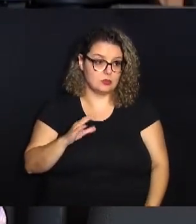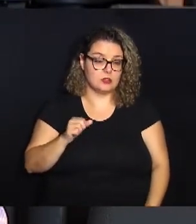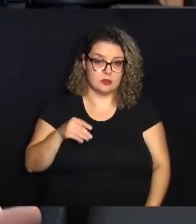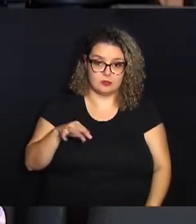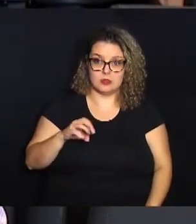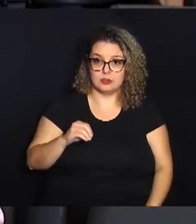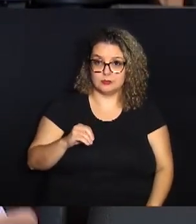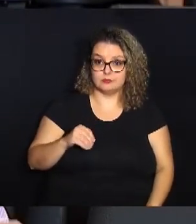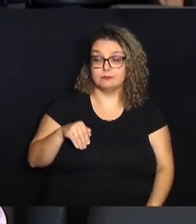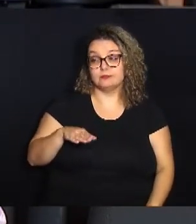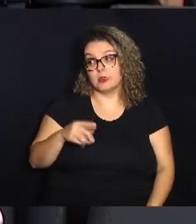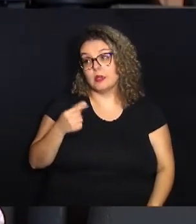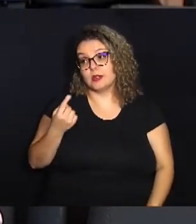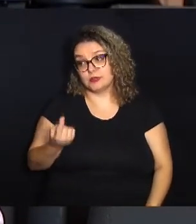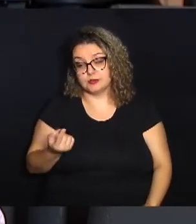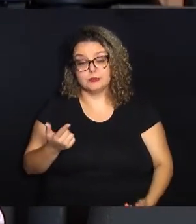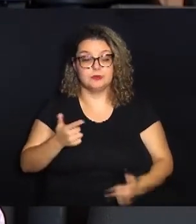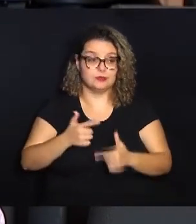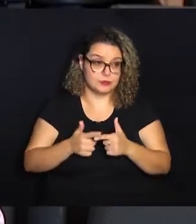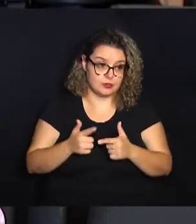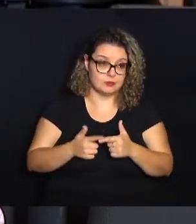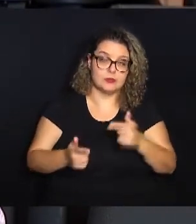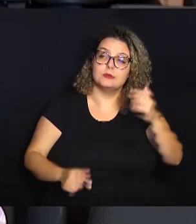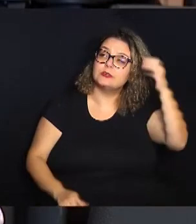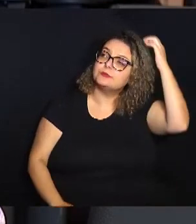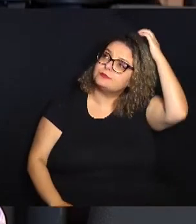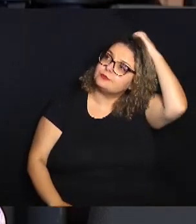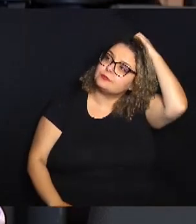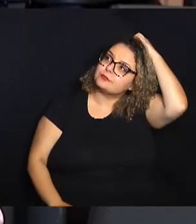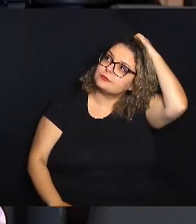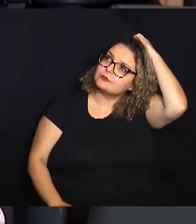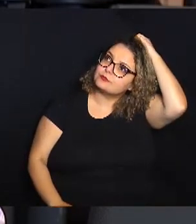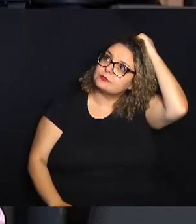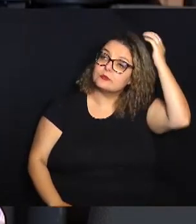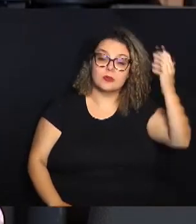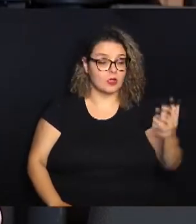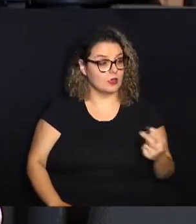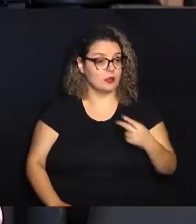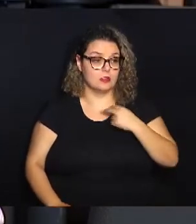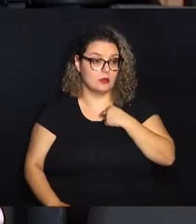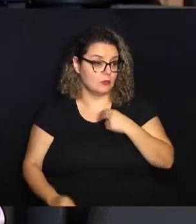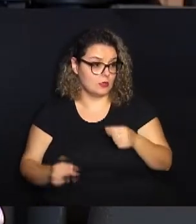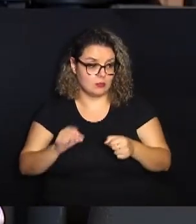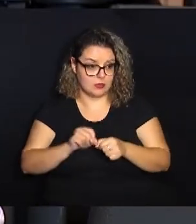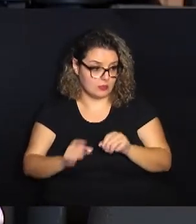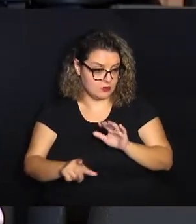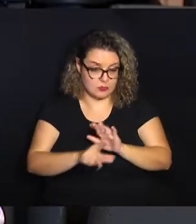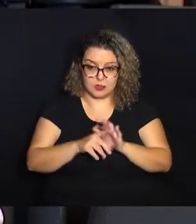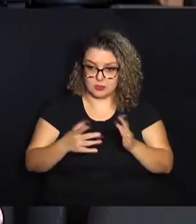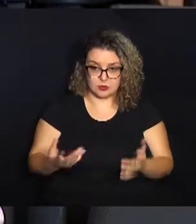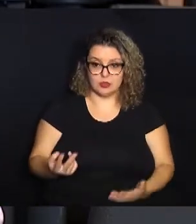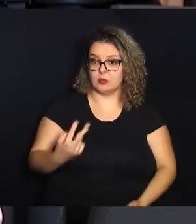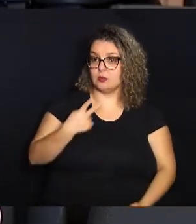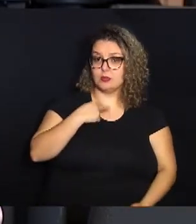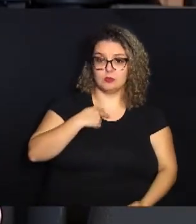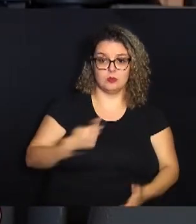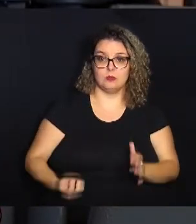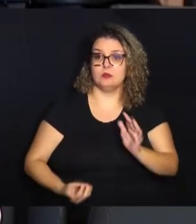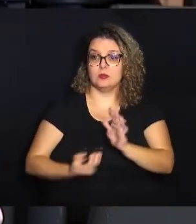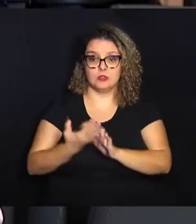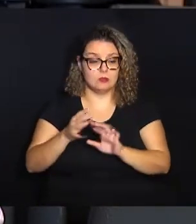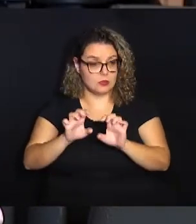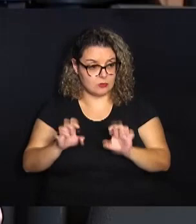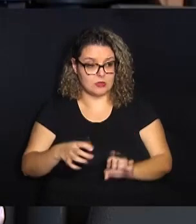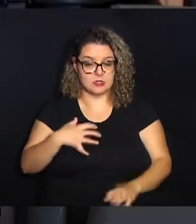sendo mais um problema. Então, como isso não pode ser feito por lei, eu não posso criar uma estrutura